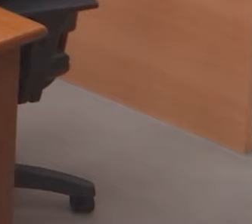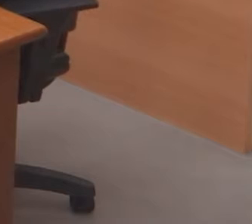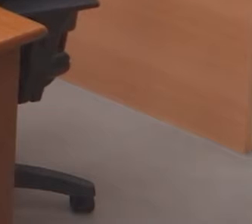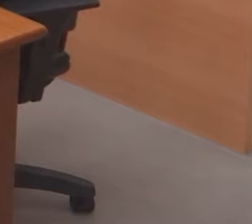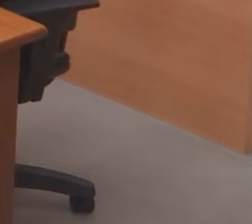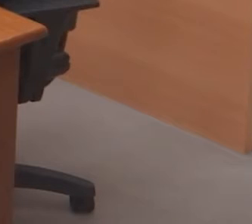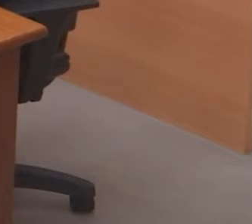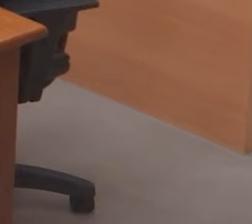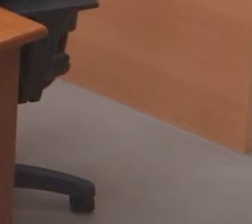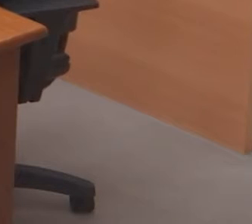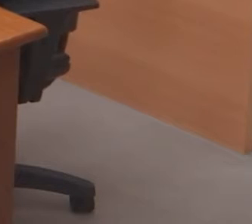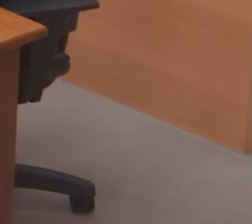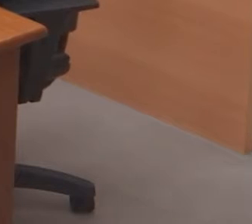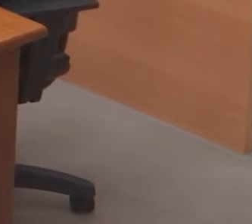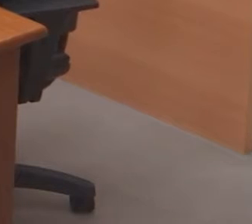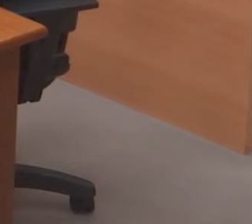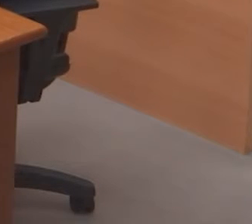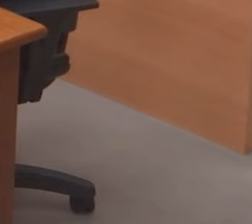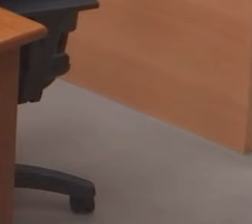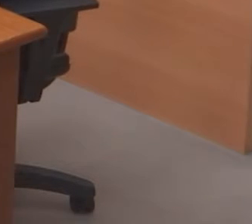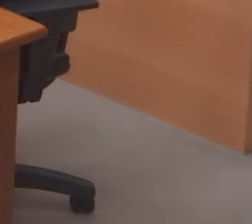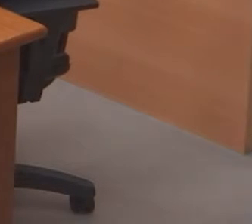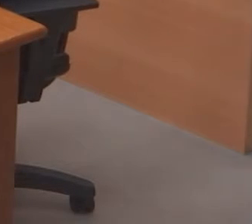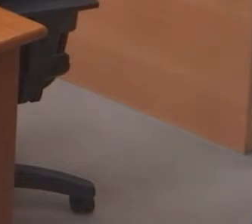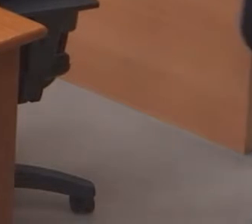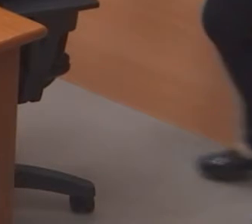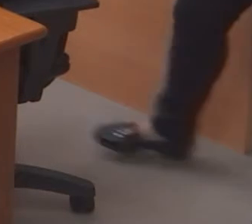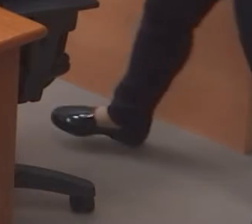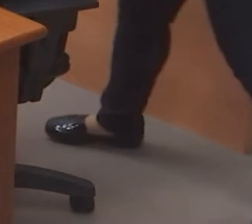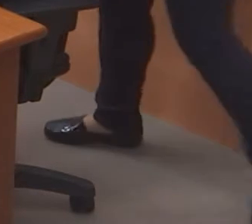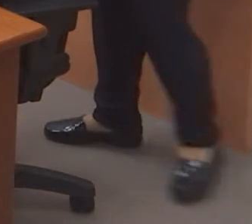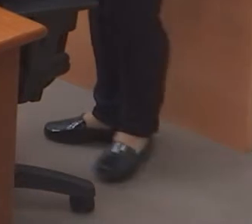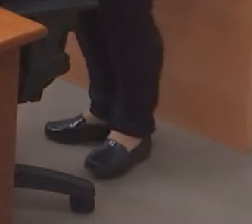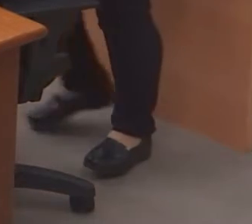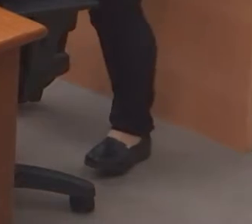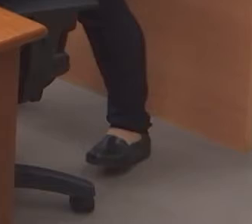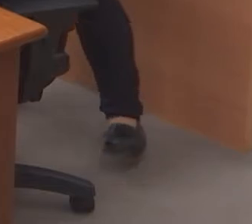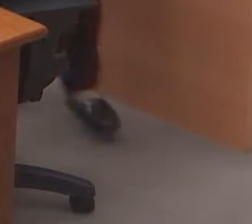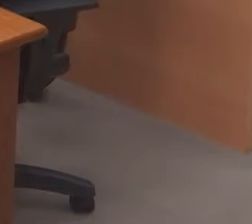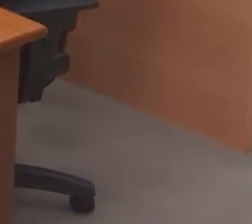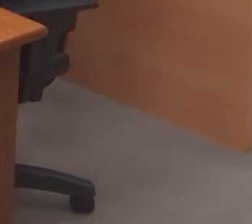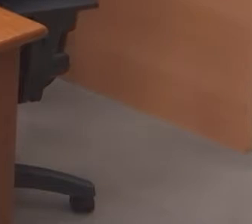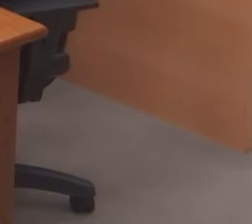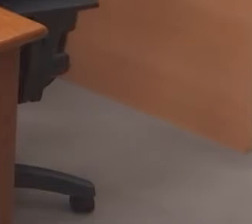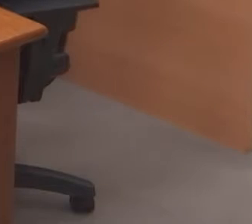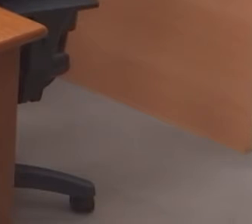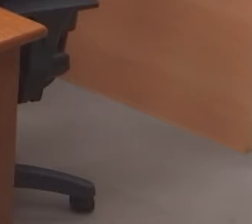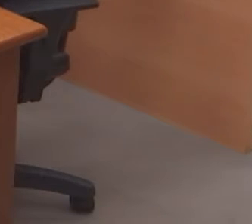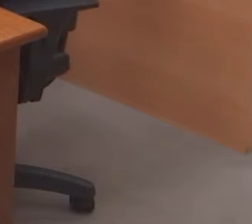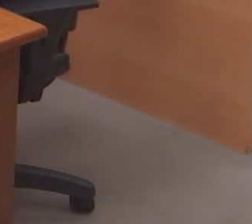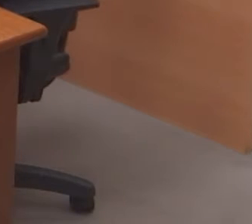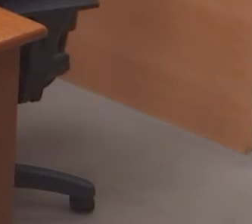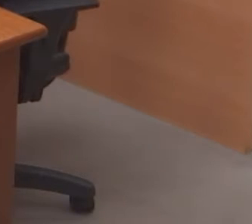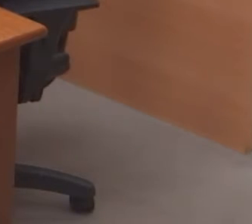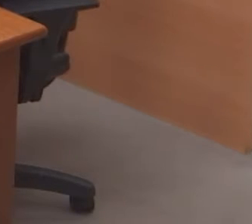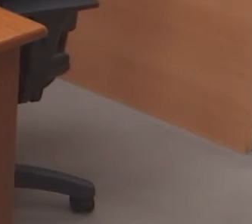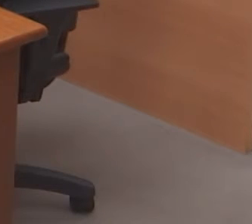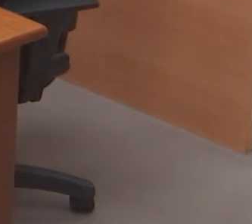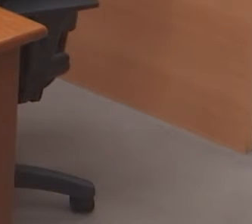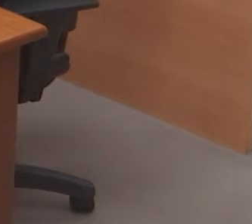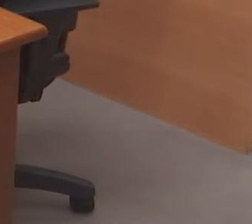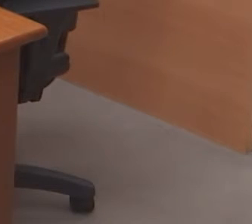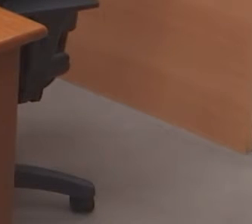Boa tarde a todos. Quero cumprimentar aqui o nosso convidado, não sem